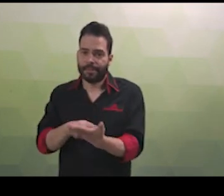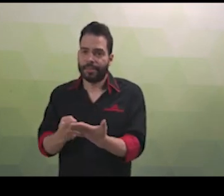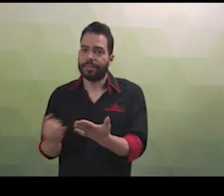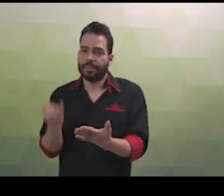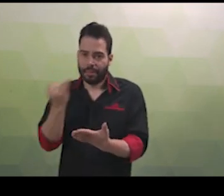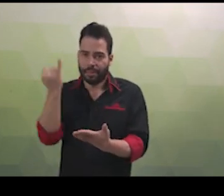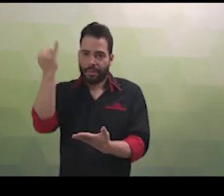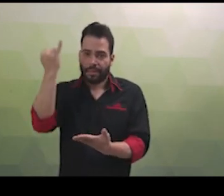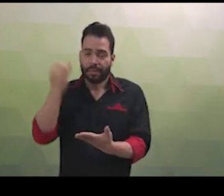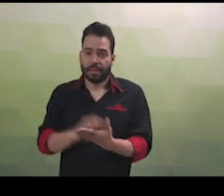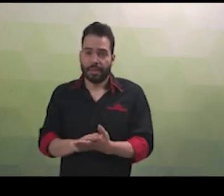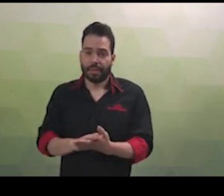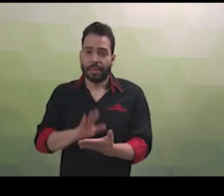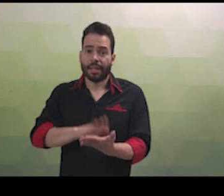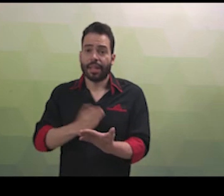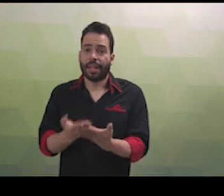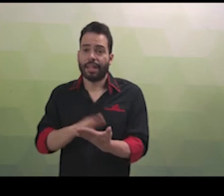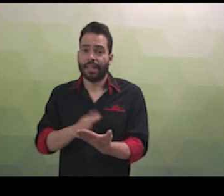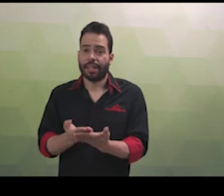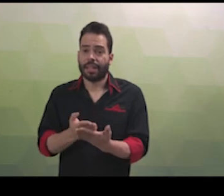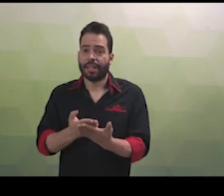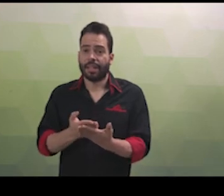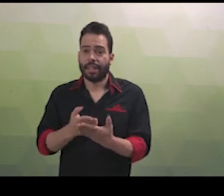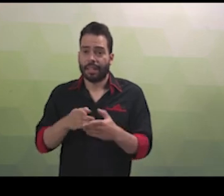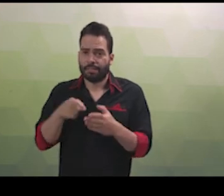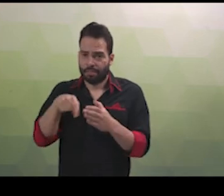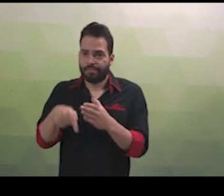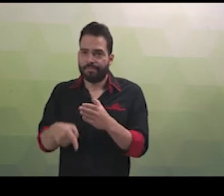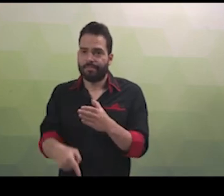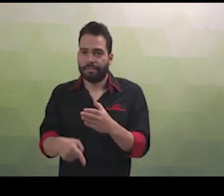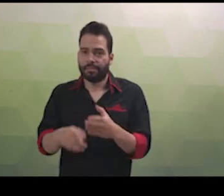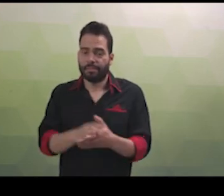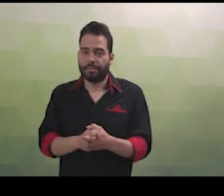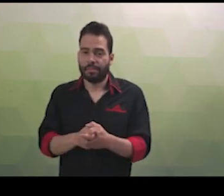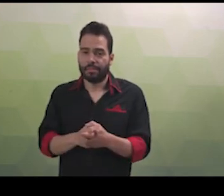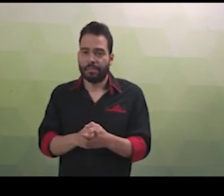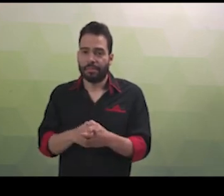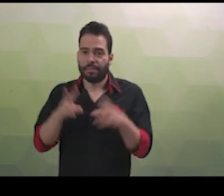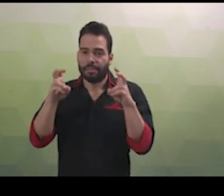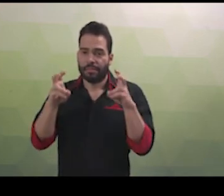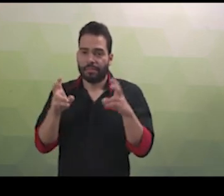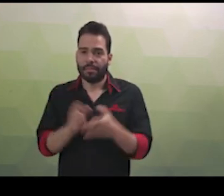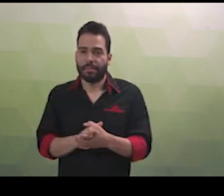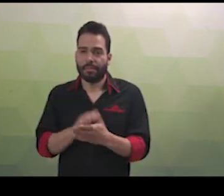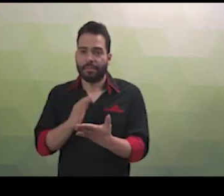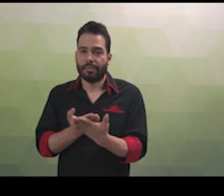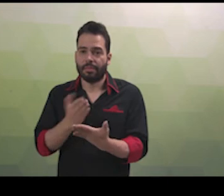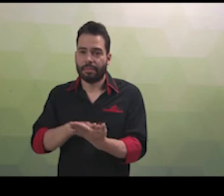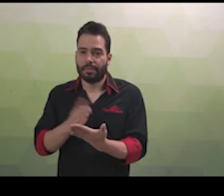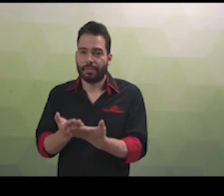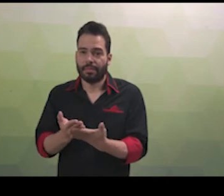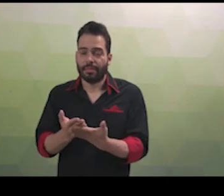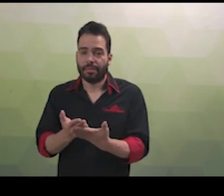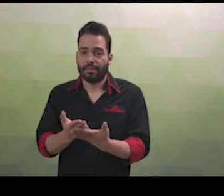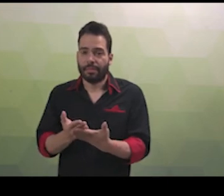vista como essencial. A interpretação tem um significado muito mais profundo. O termo interpretação, por si